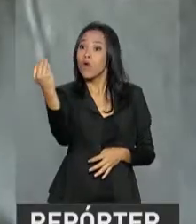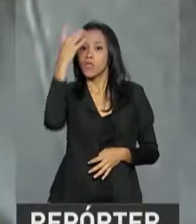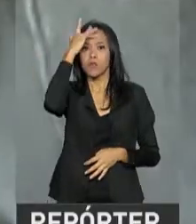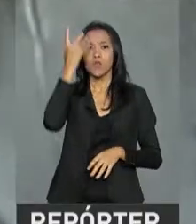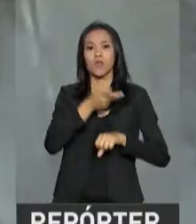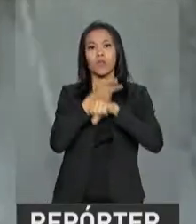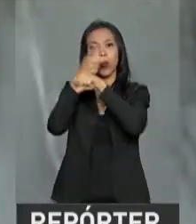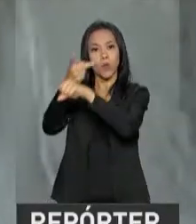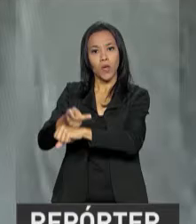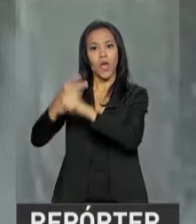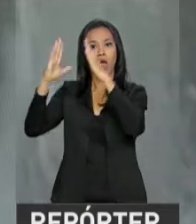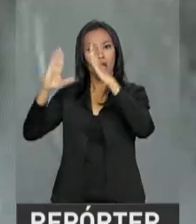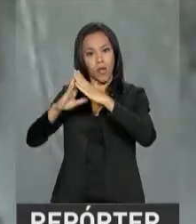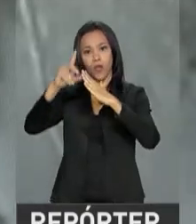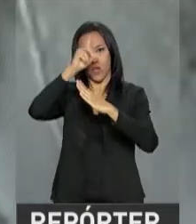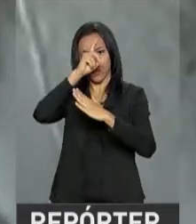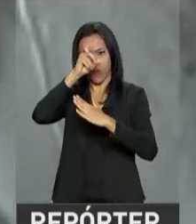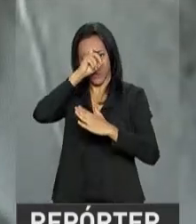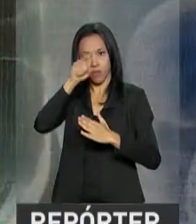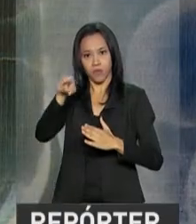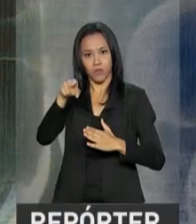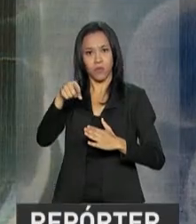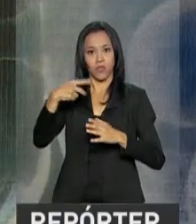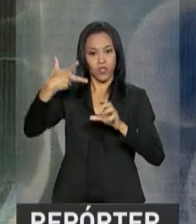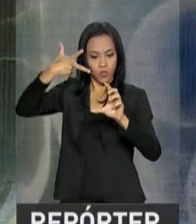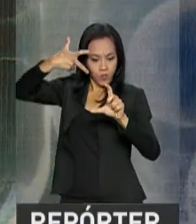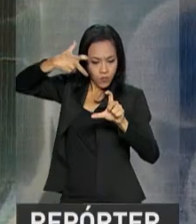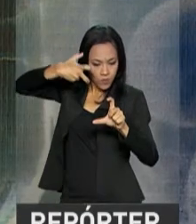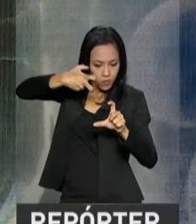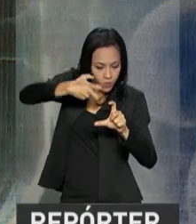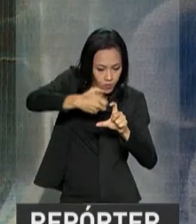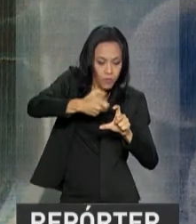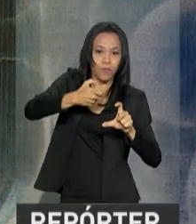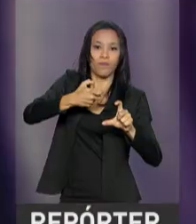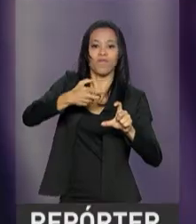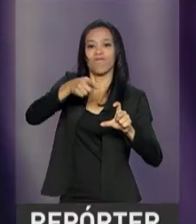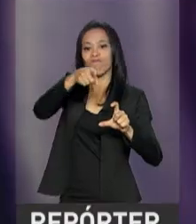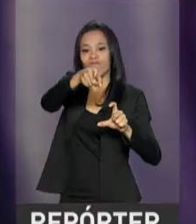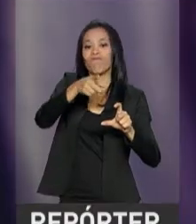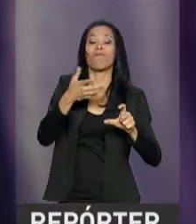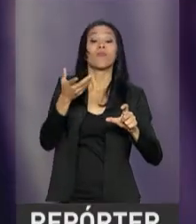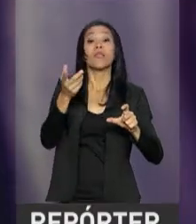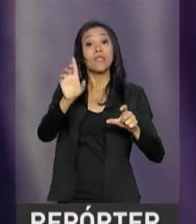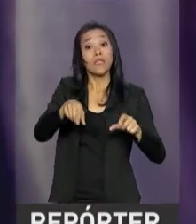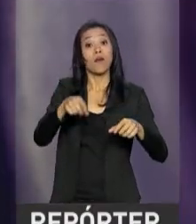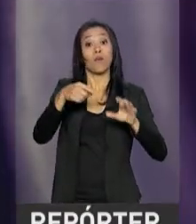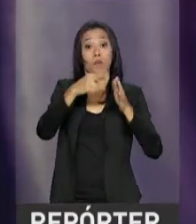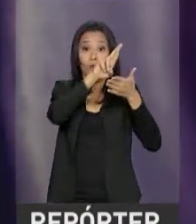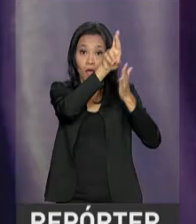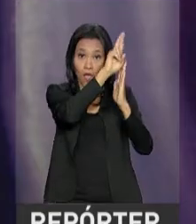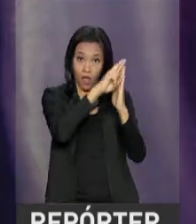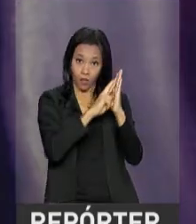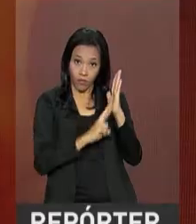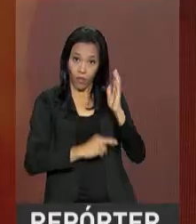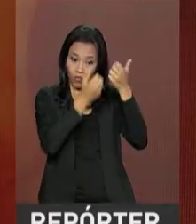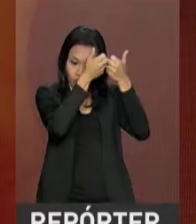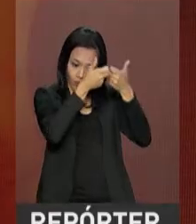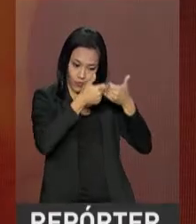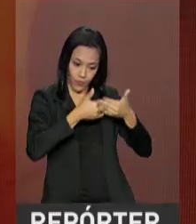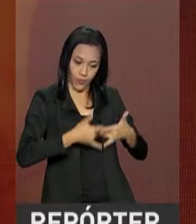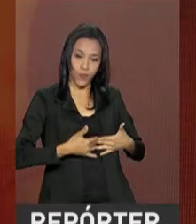procurado técnicas de fertilização assistida segundo décimo primeiro relatório do sistema nacional a produção de embriões